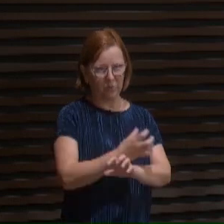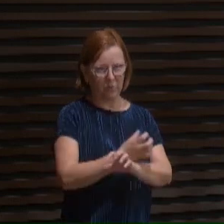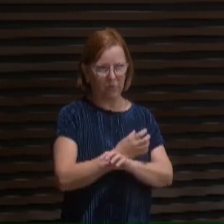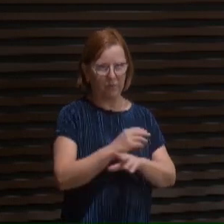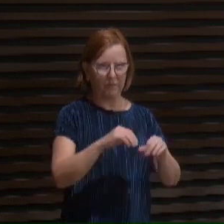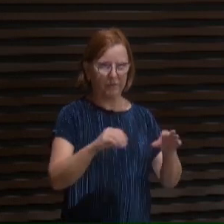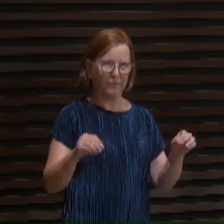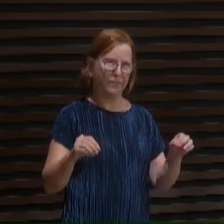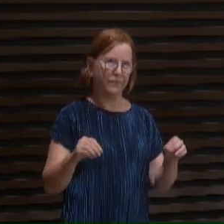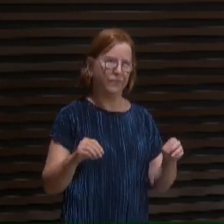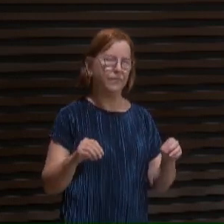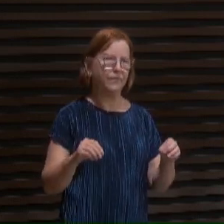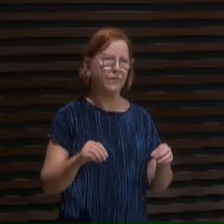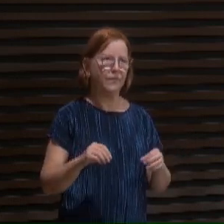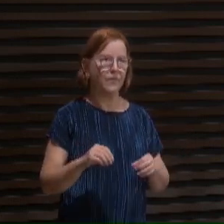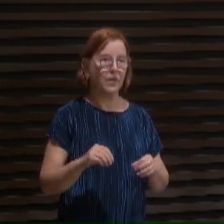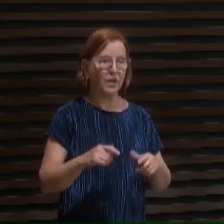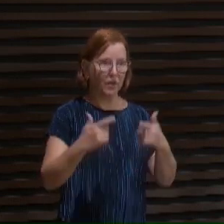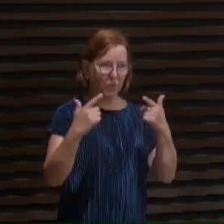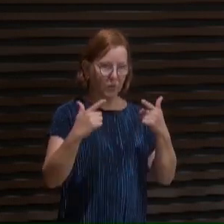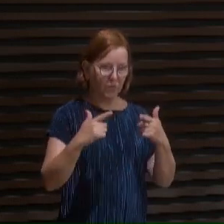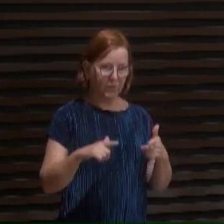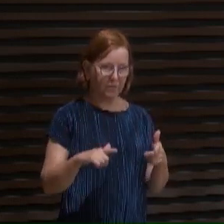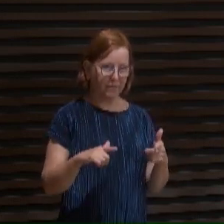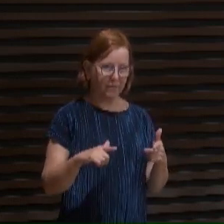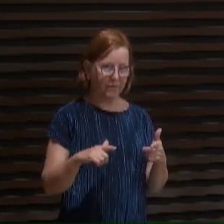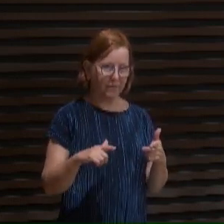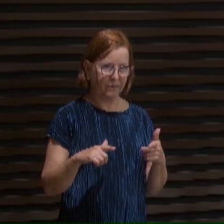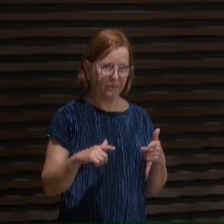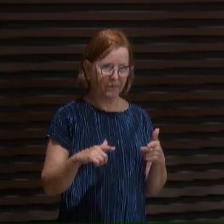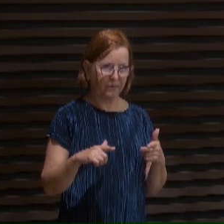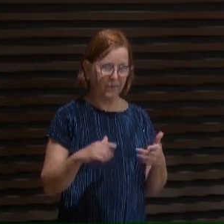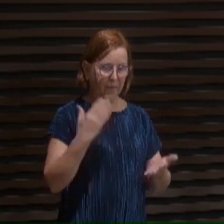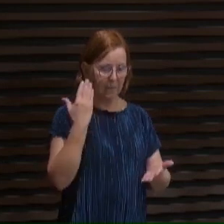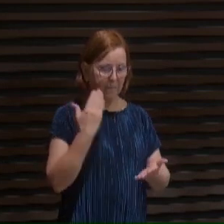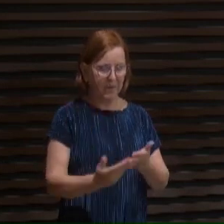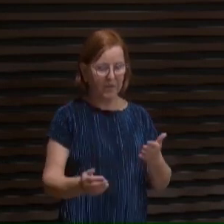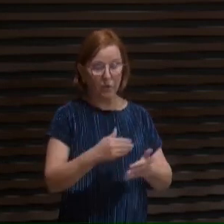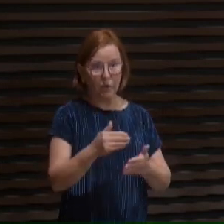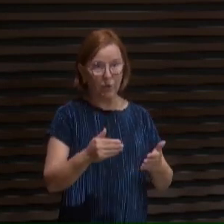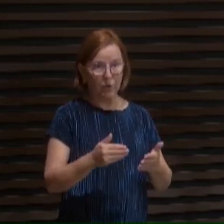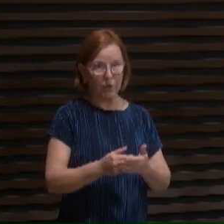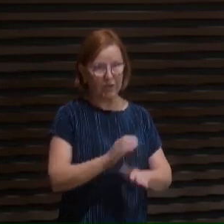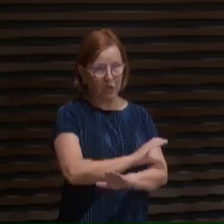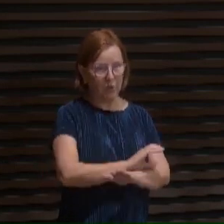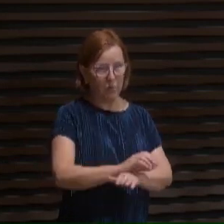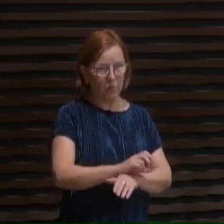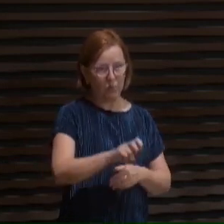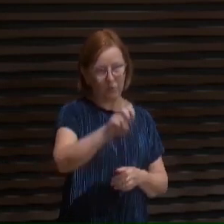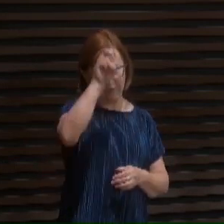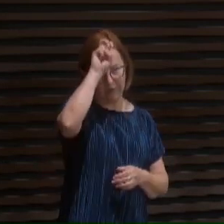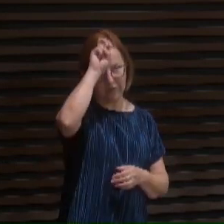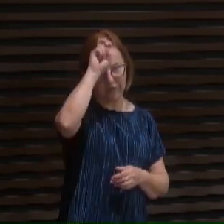ostracismo, do lugar onde ele perdeu toda a cultura do Egito.